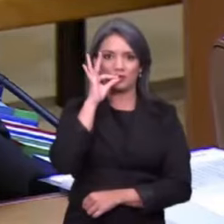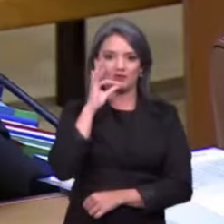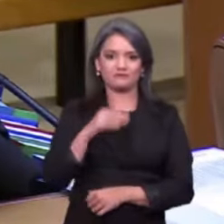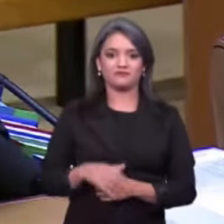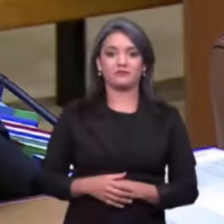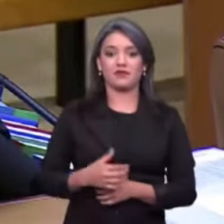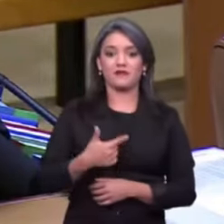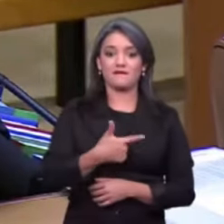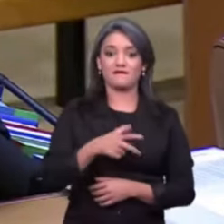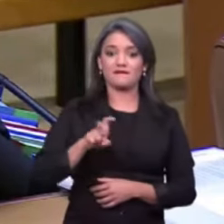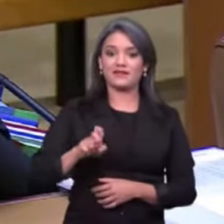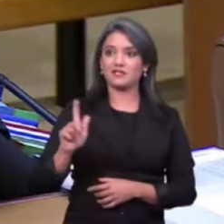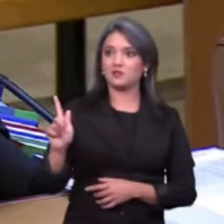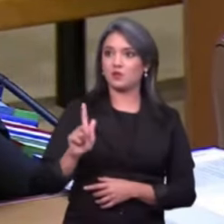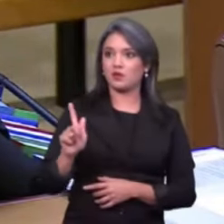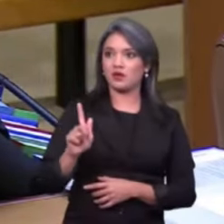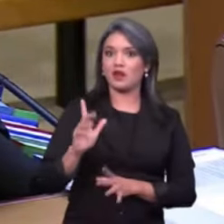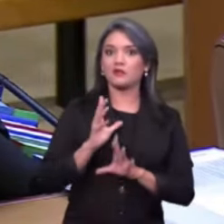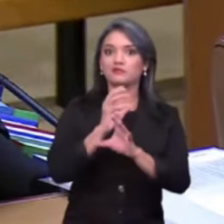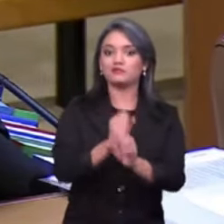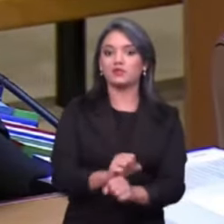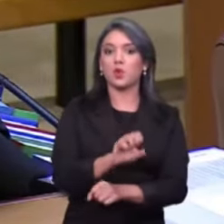25 gramas, 86.